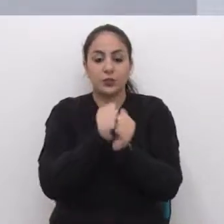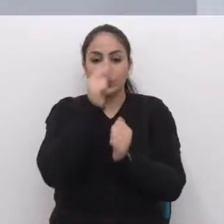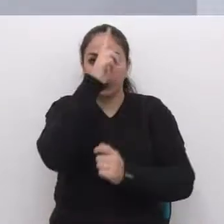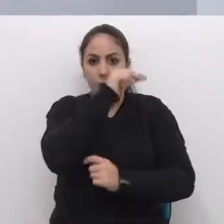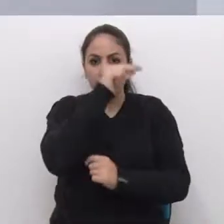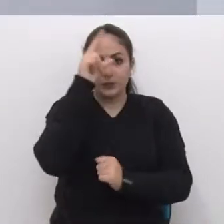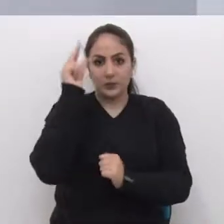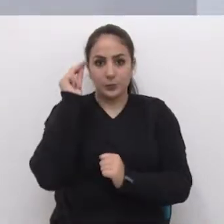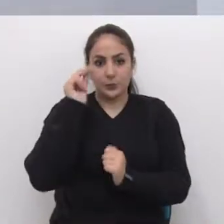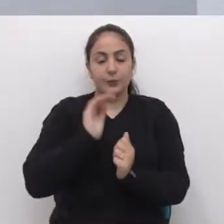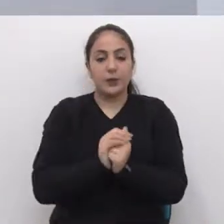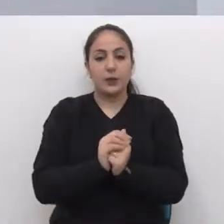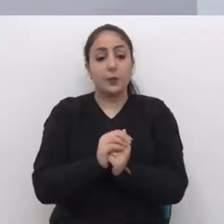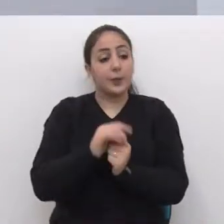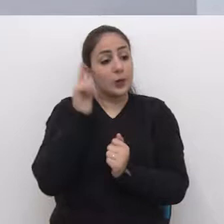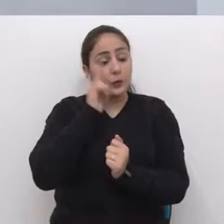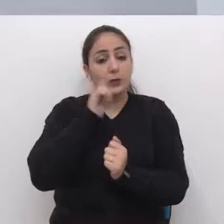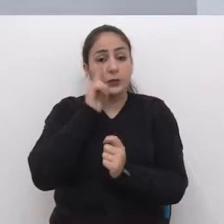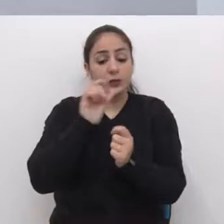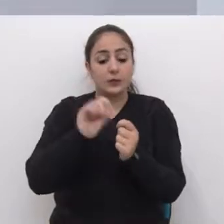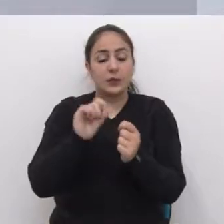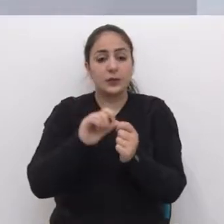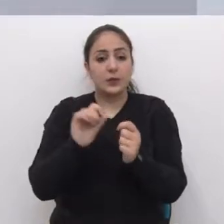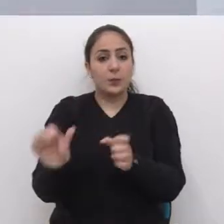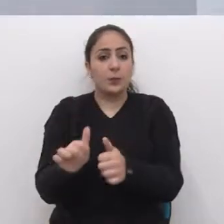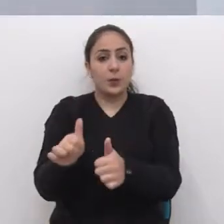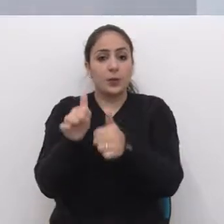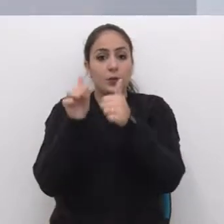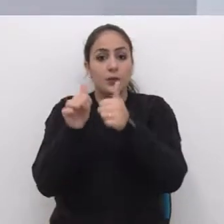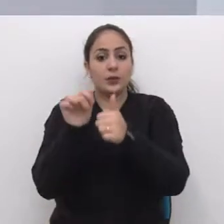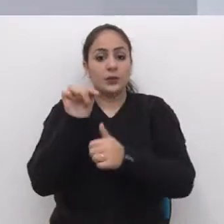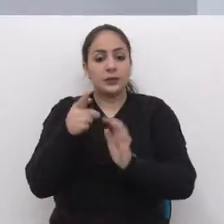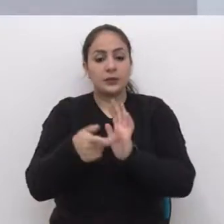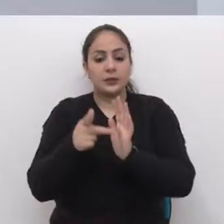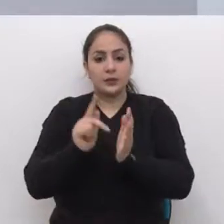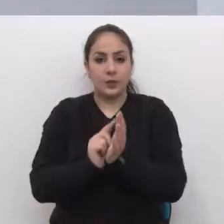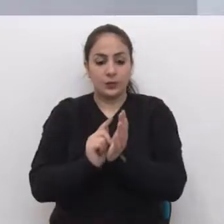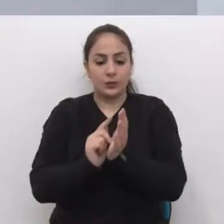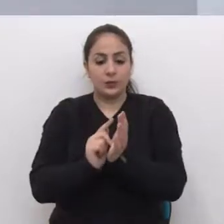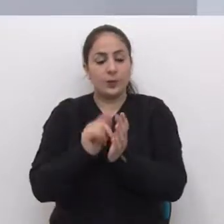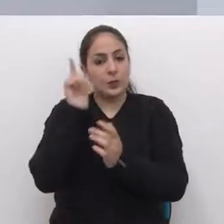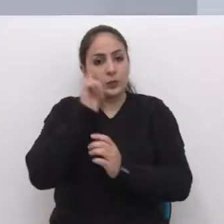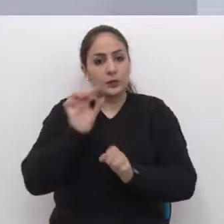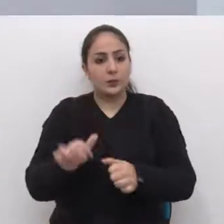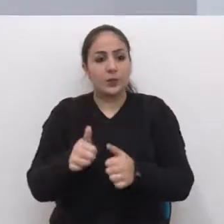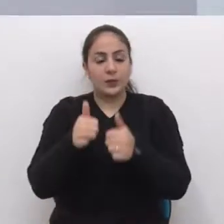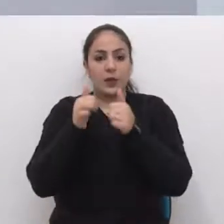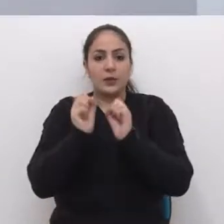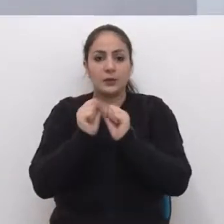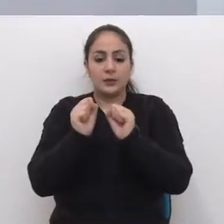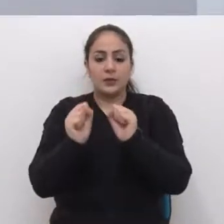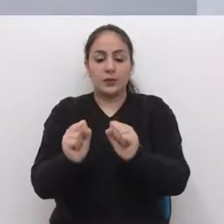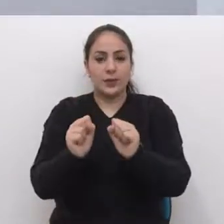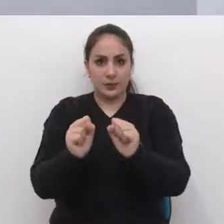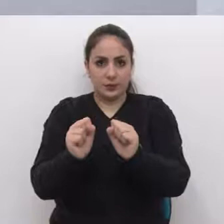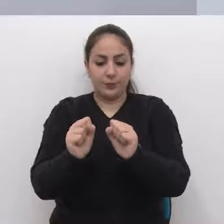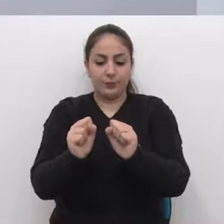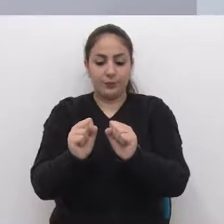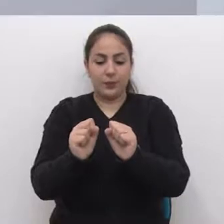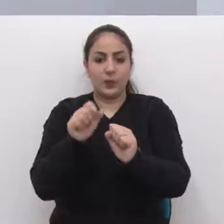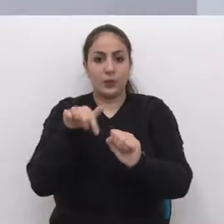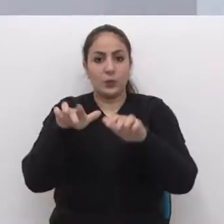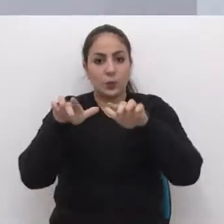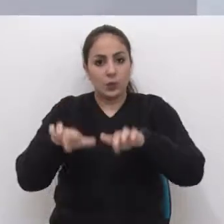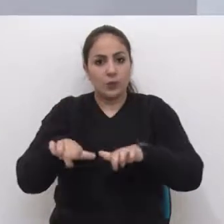né? Para que seja adotada alguma melhoria nesse sentido, para melhorar a segurança, né? Aprimorar a segurança